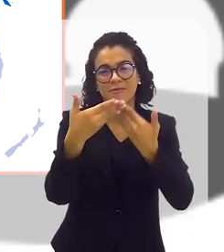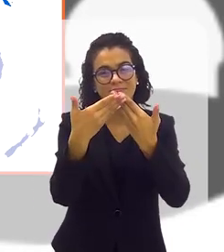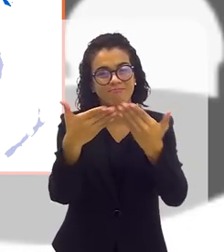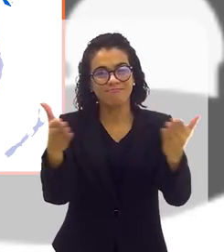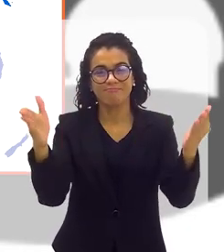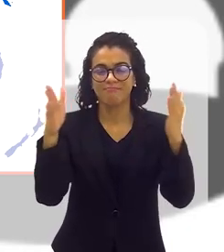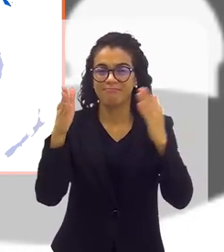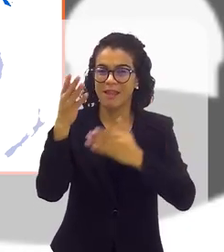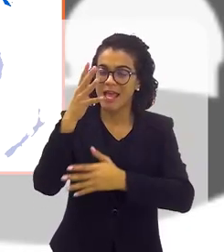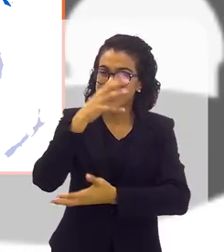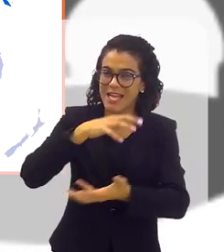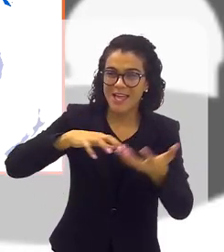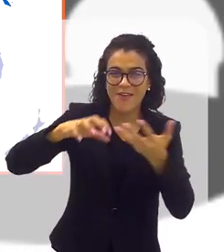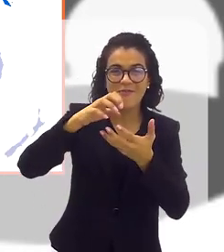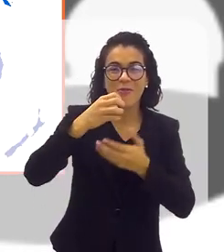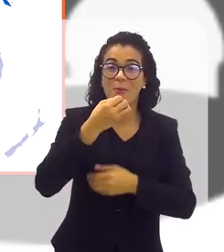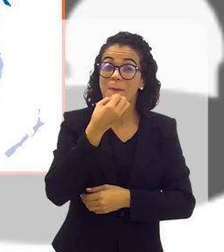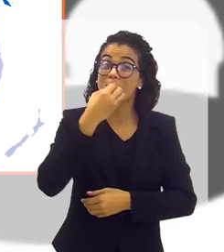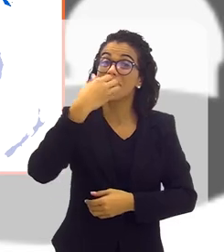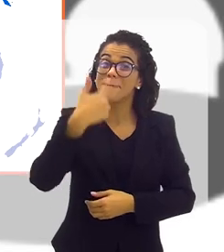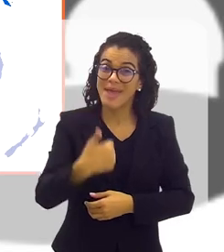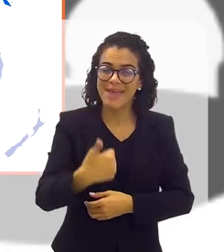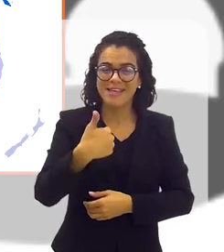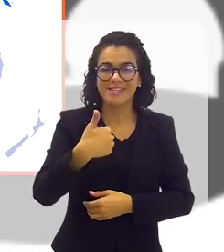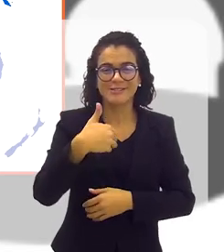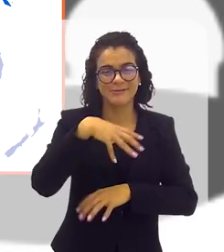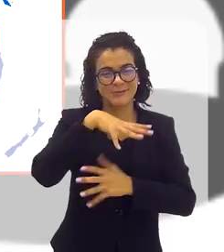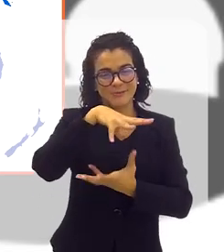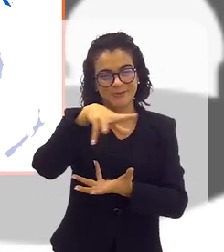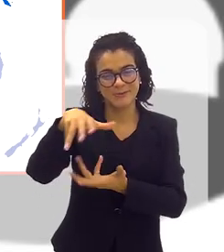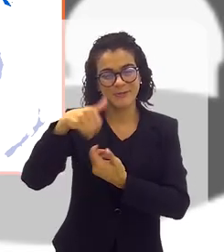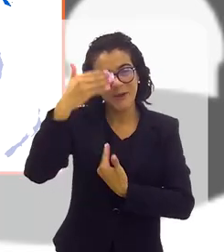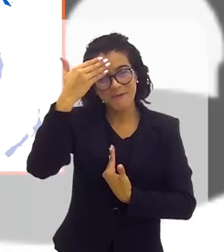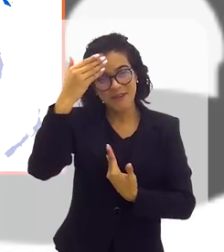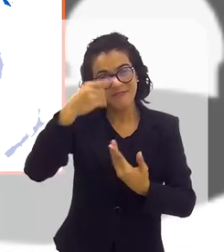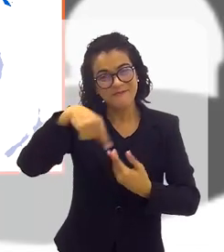para essas ações extraordinárias, essa revolução do bem que vocês estão promovendo